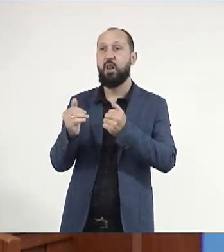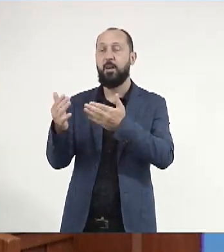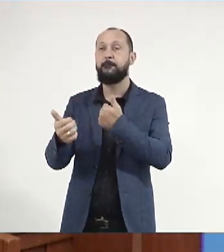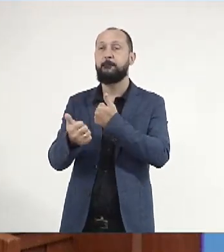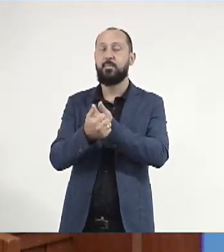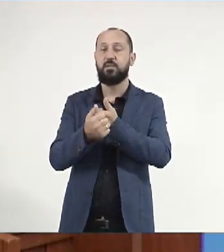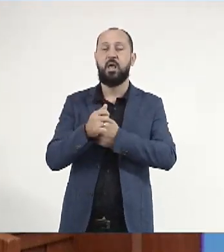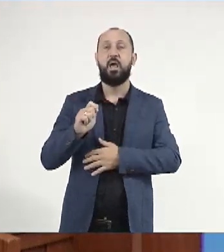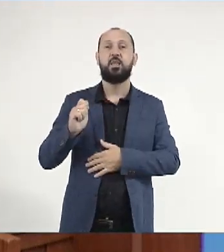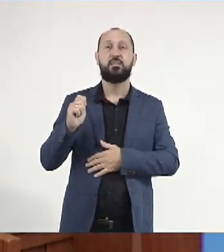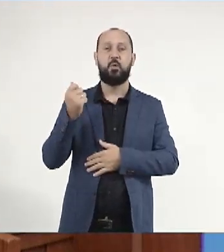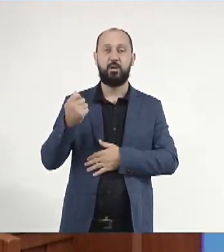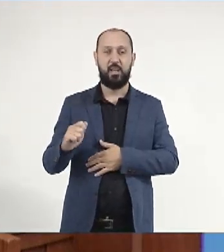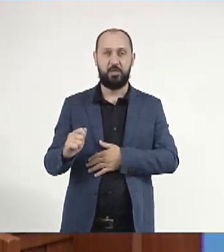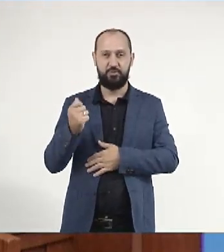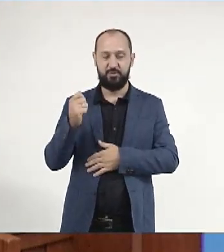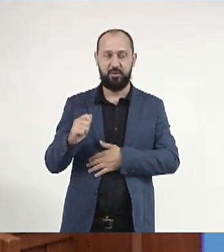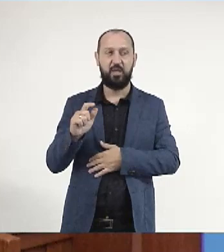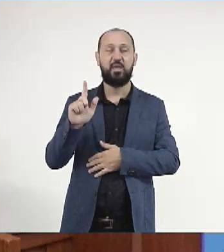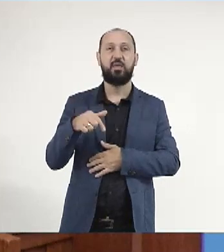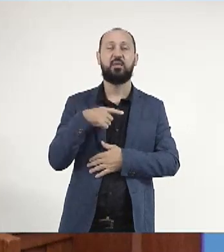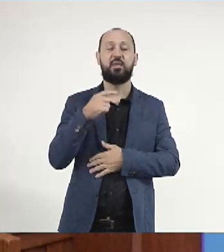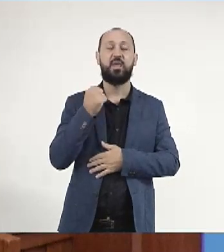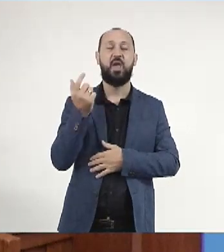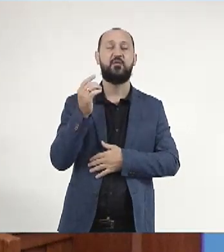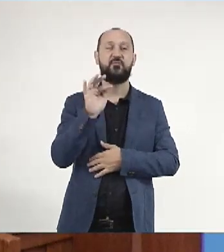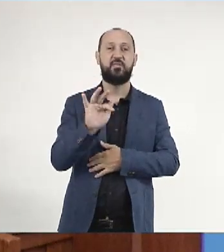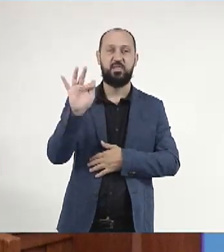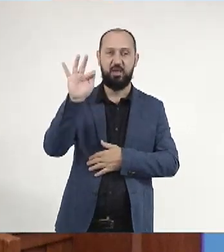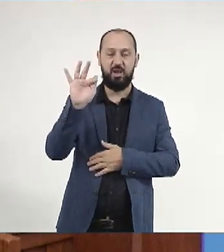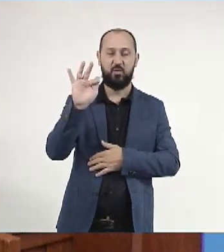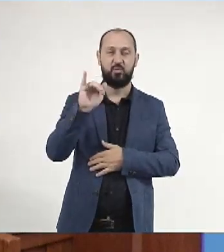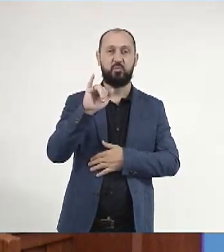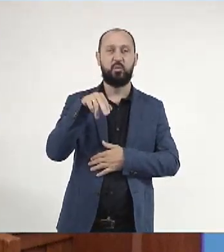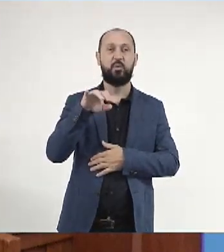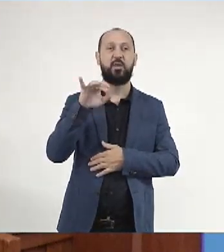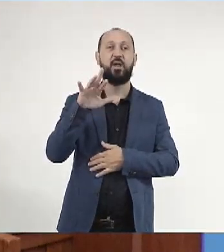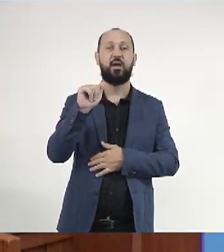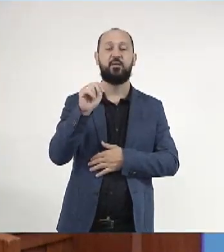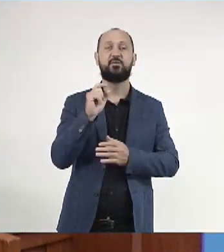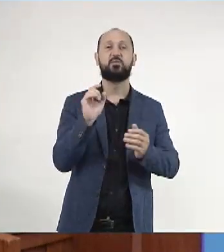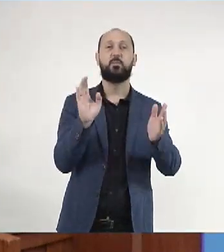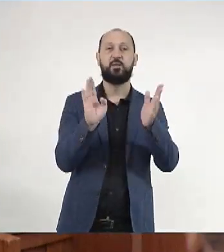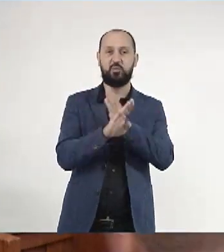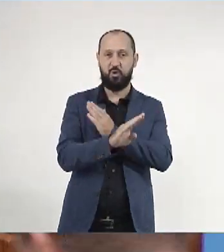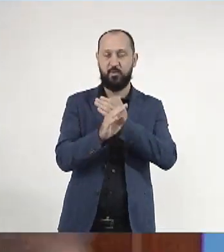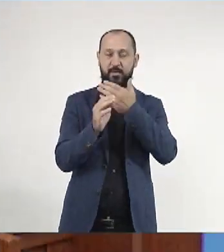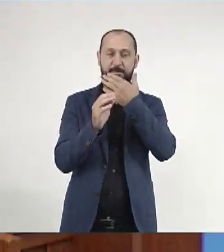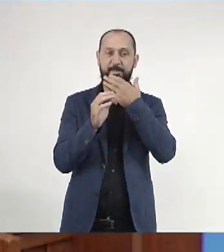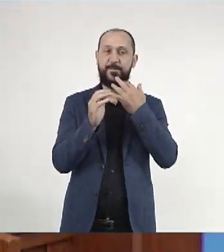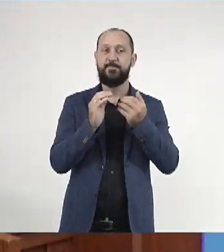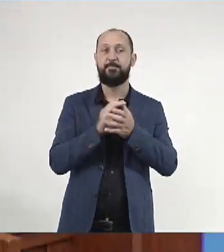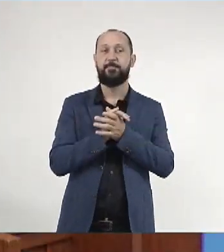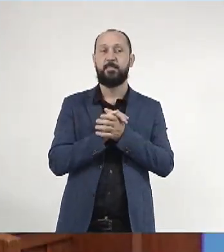Anaurilândia, que é uma área federal do INCRA, para haver uma permuta, uma troca.